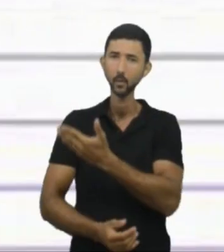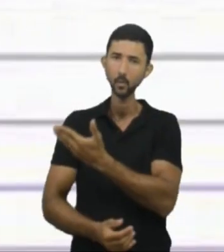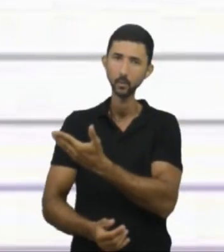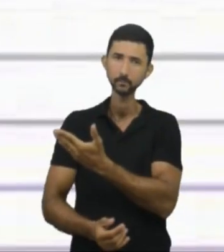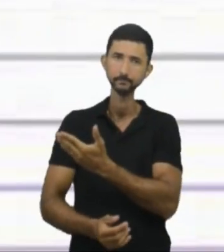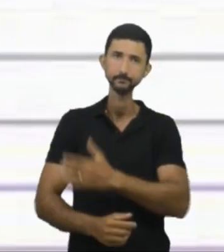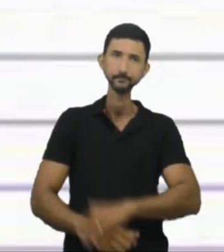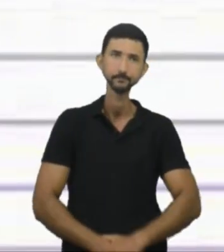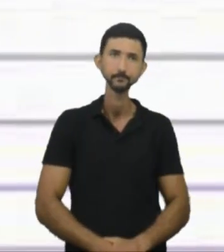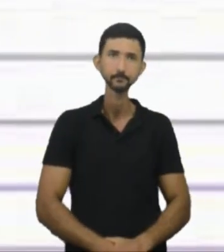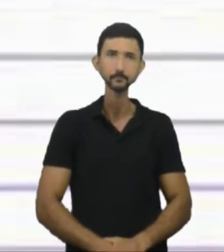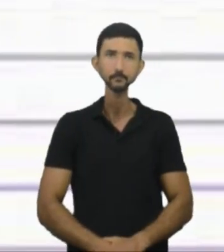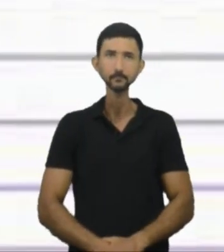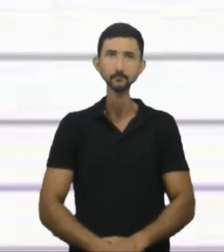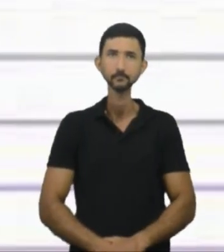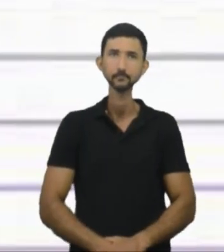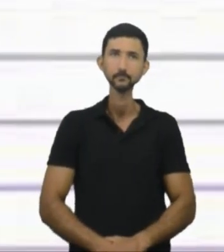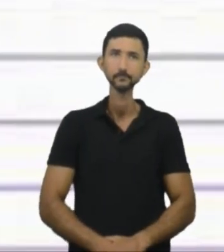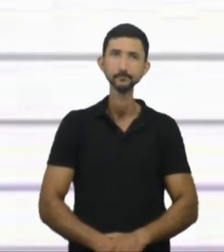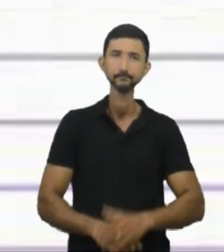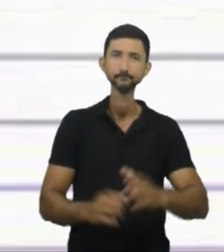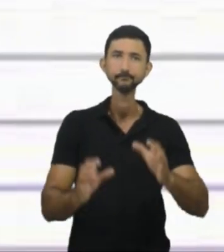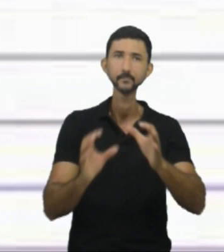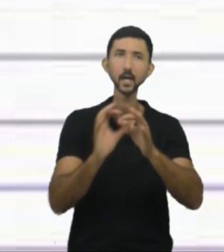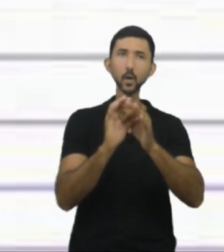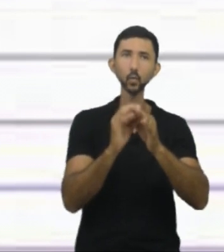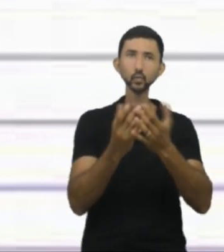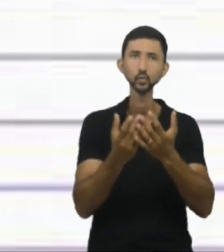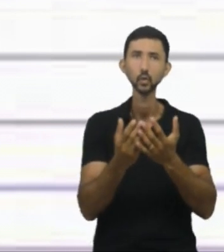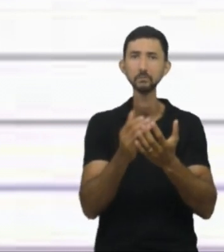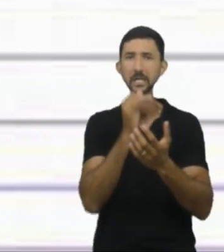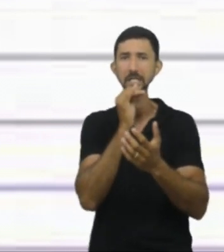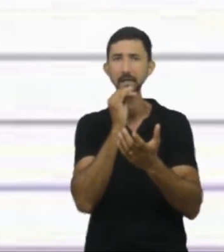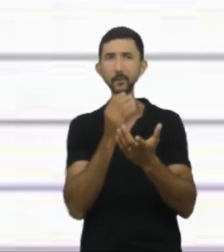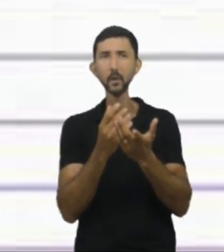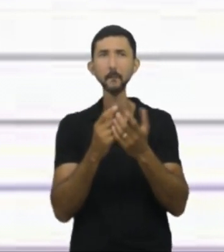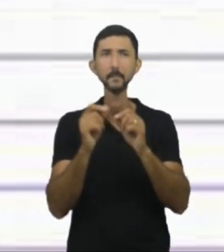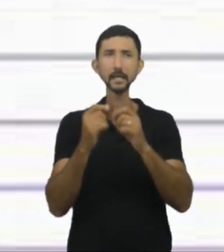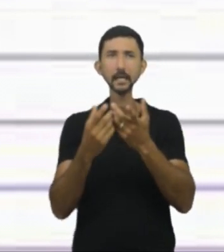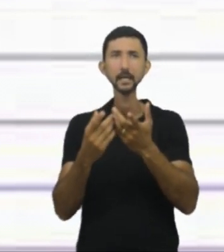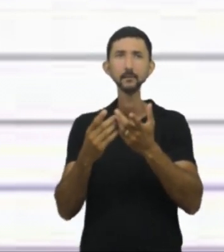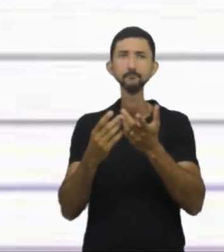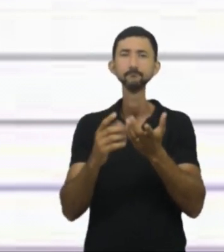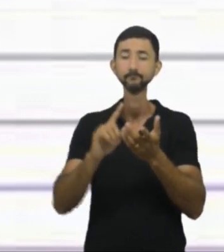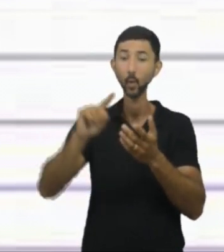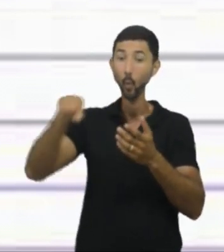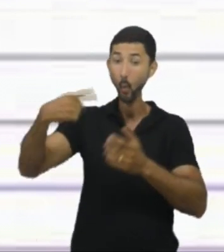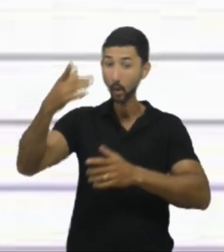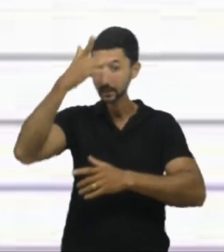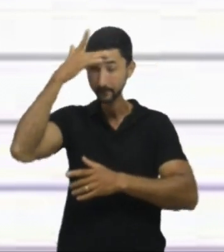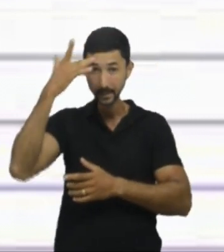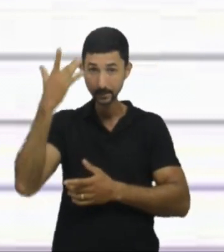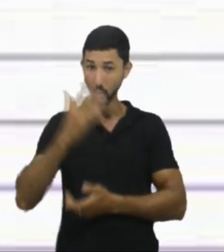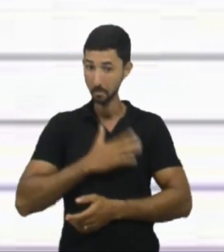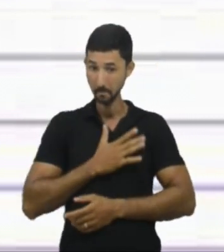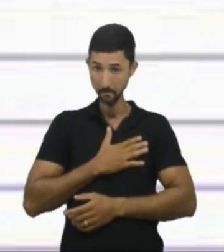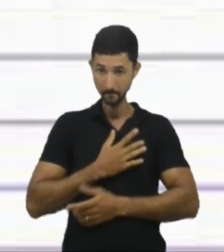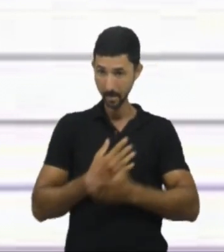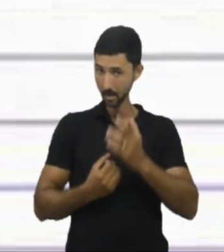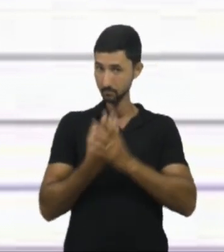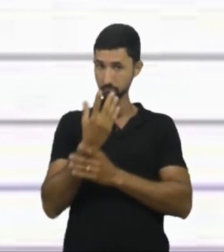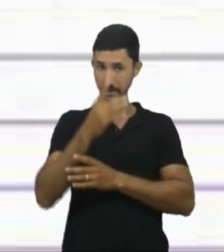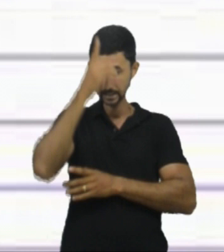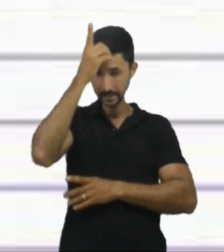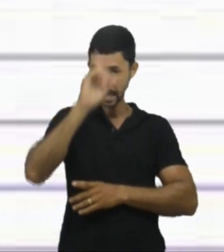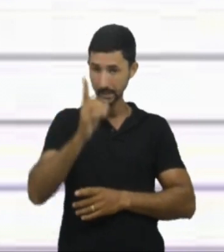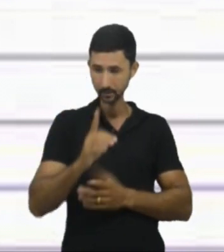sua tela as conjunções, e aí eu peguei a ideia de uma outra pessoa, não é criação minha aqui,